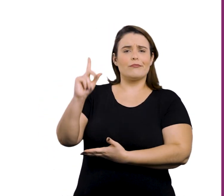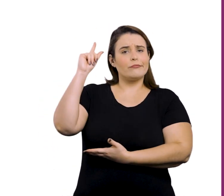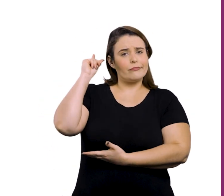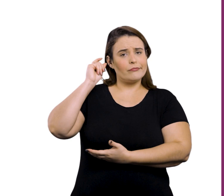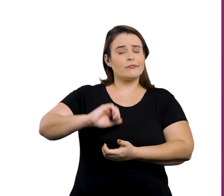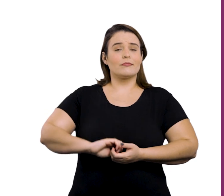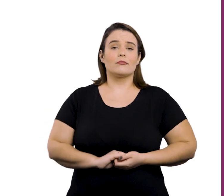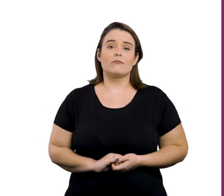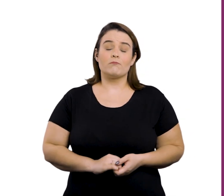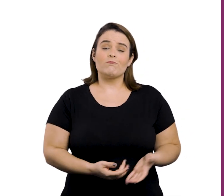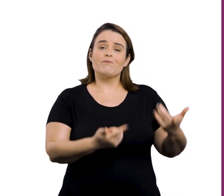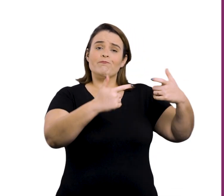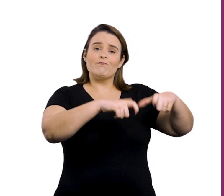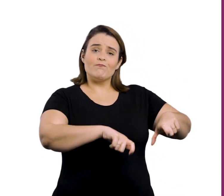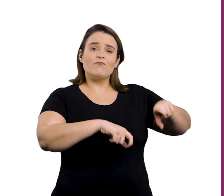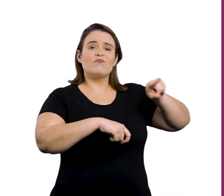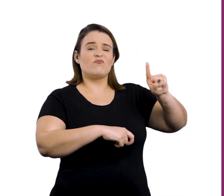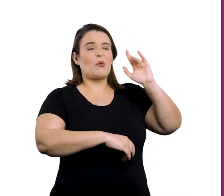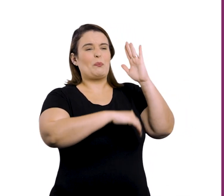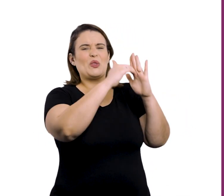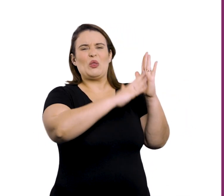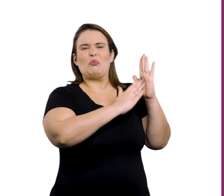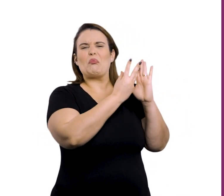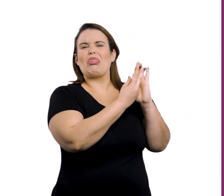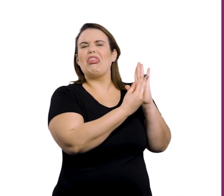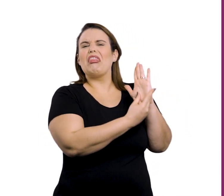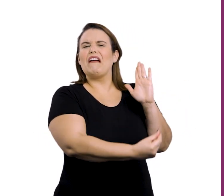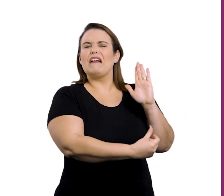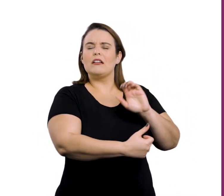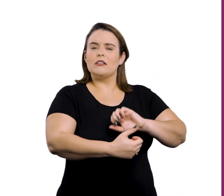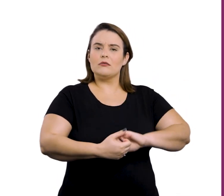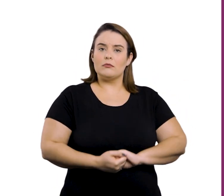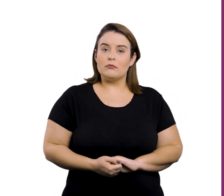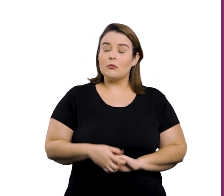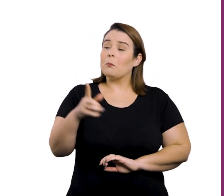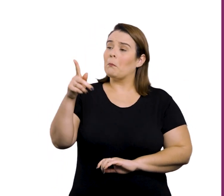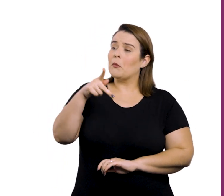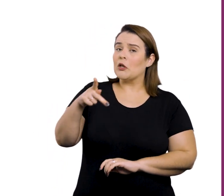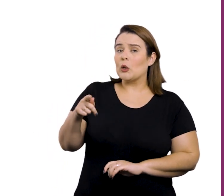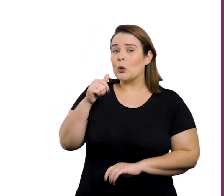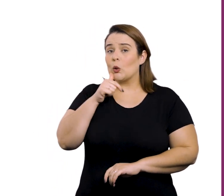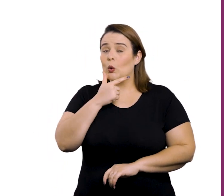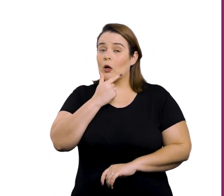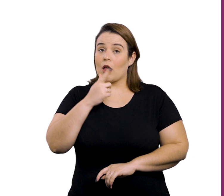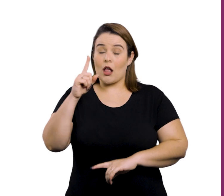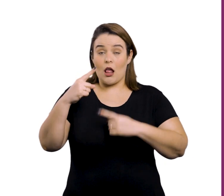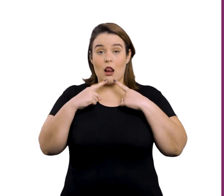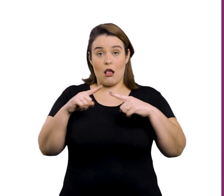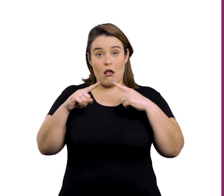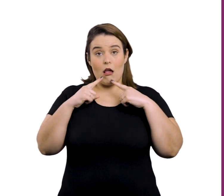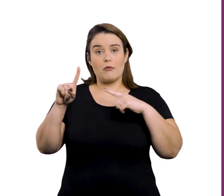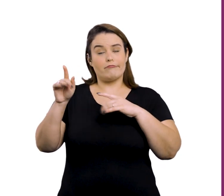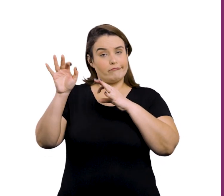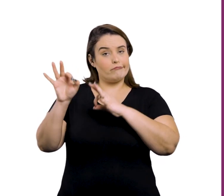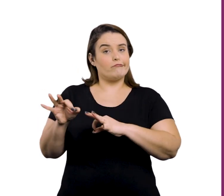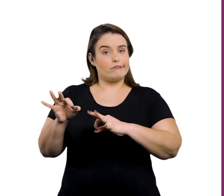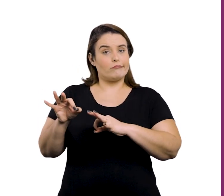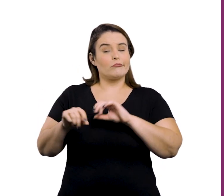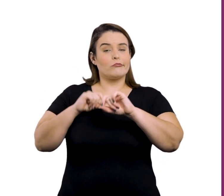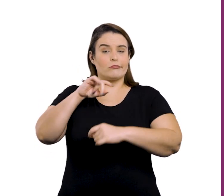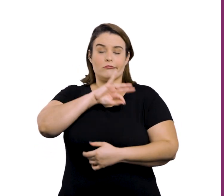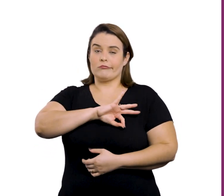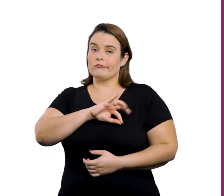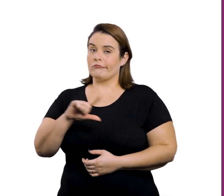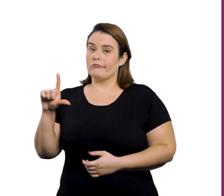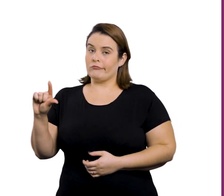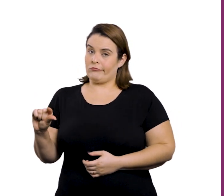tempo? A quadra da escola está com a pintura gasta? A professora ou o professor reclama, com razão,